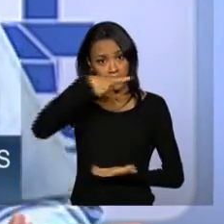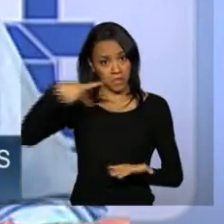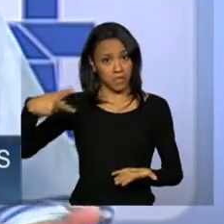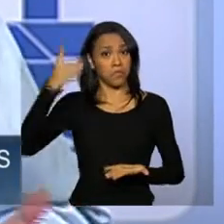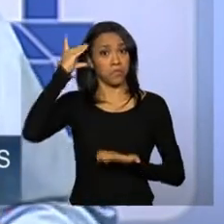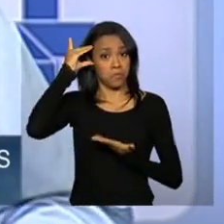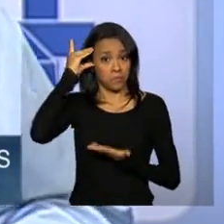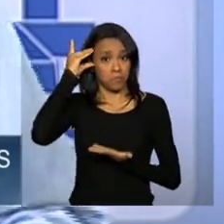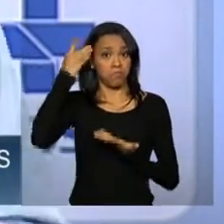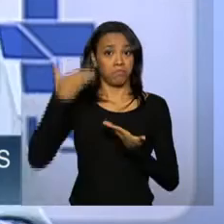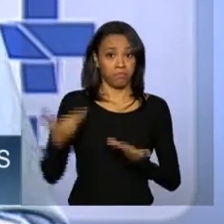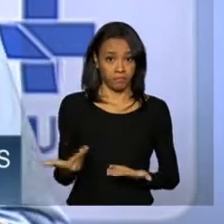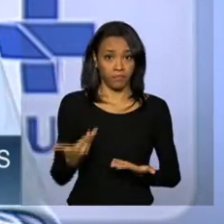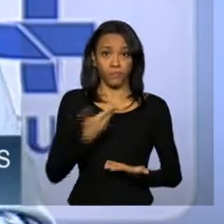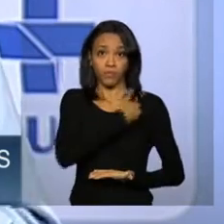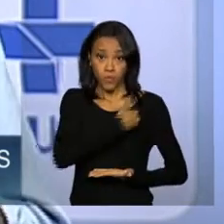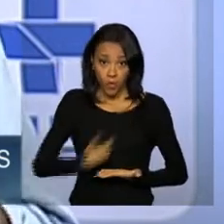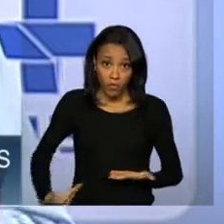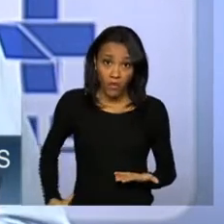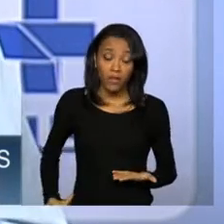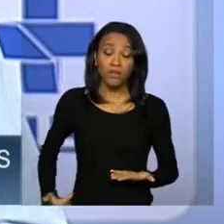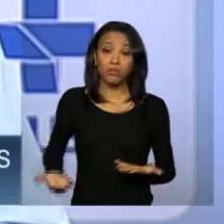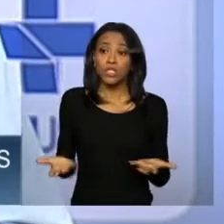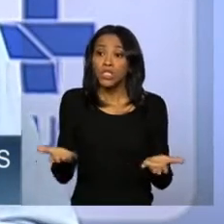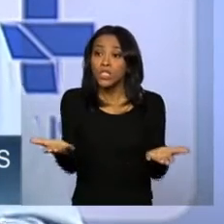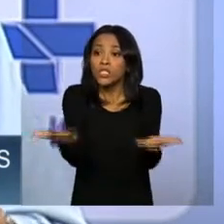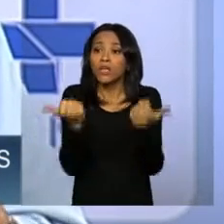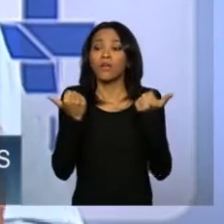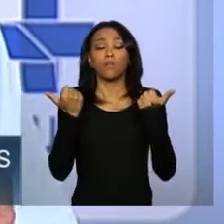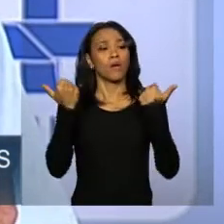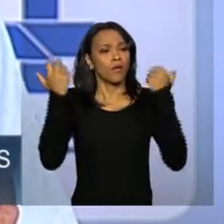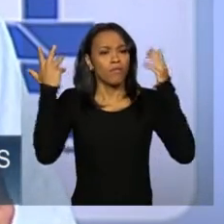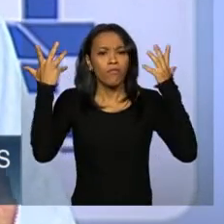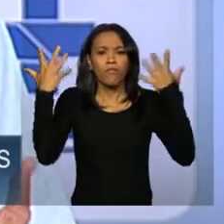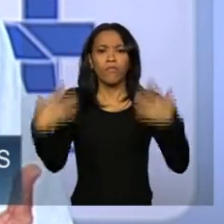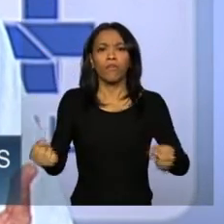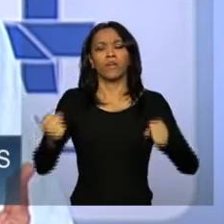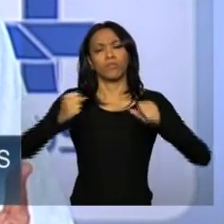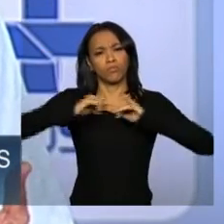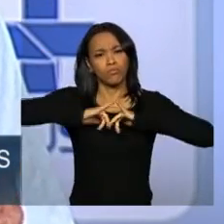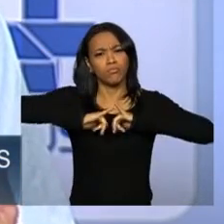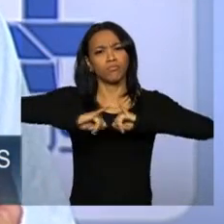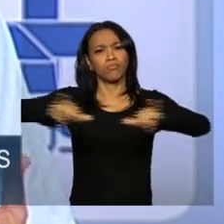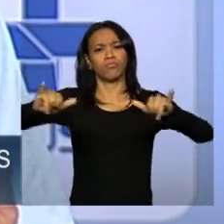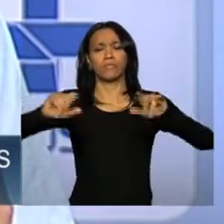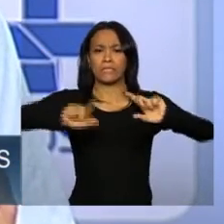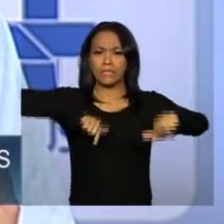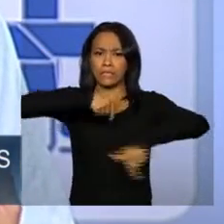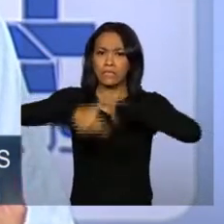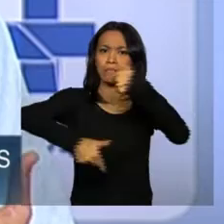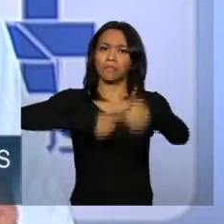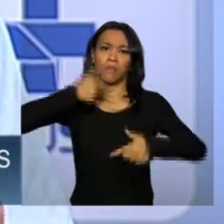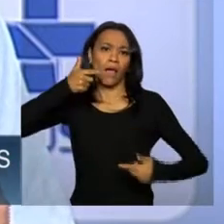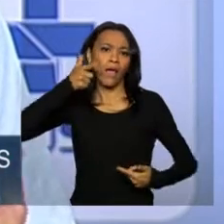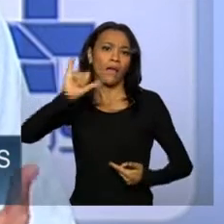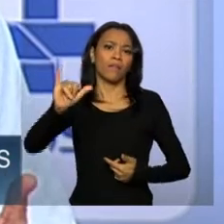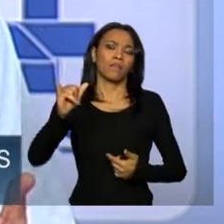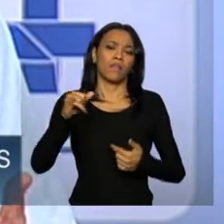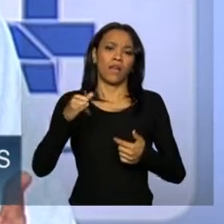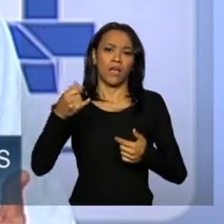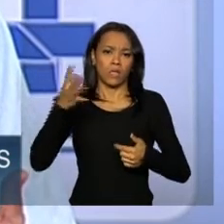na presidência da República, chama para si e conclama a sociedade e o conjunto dos